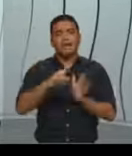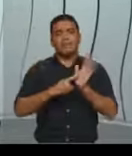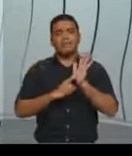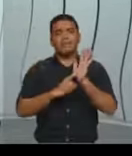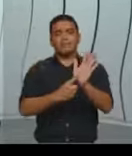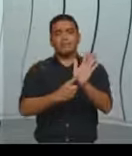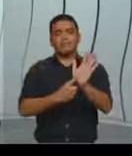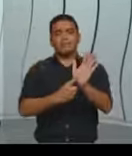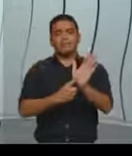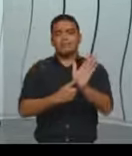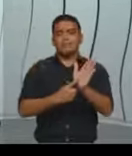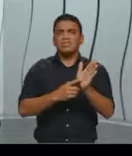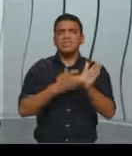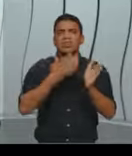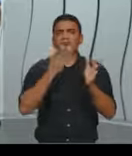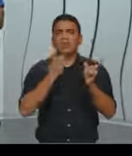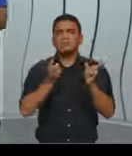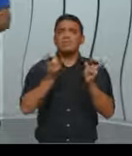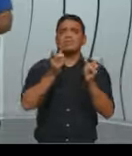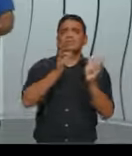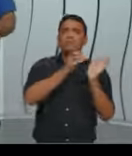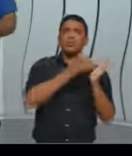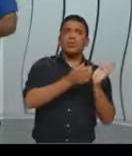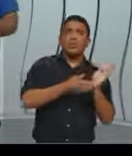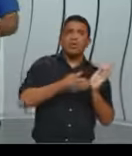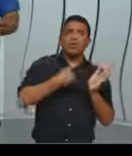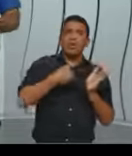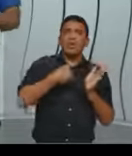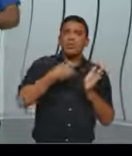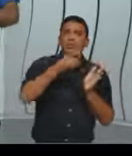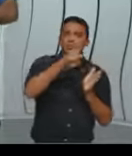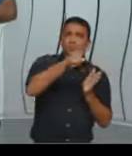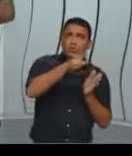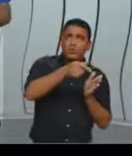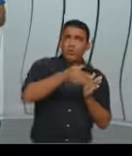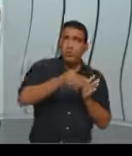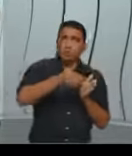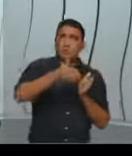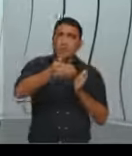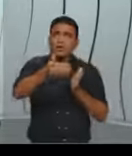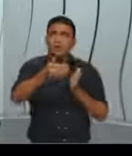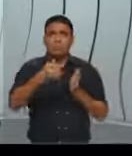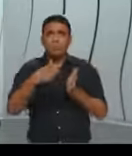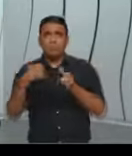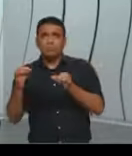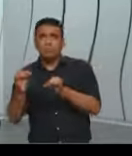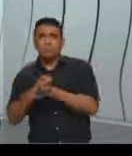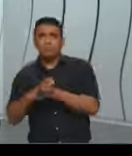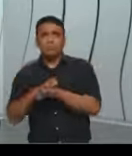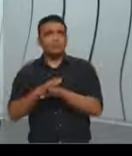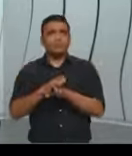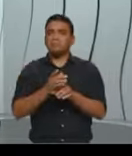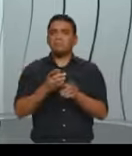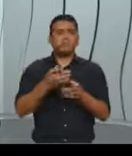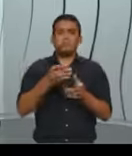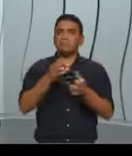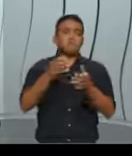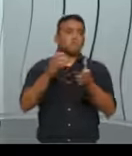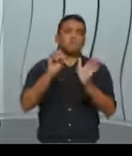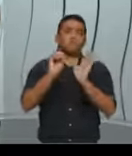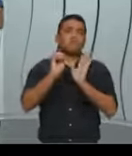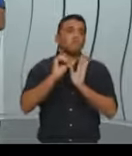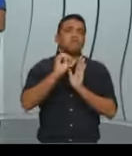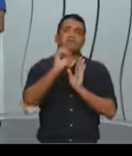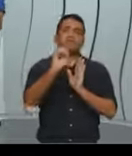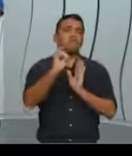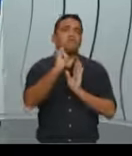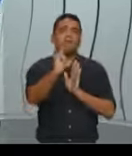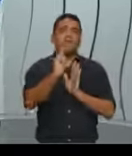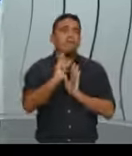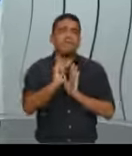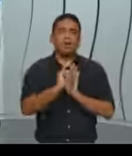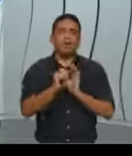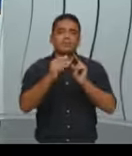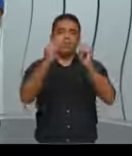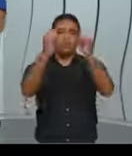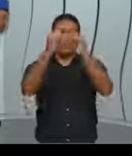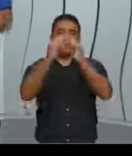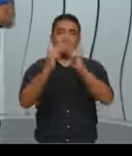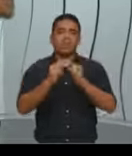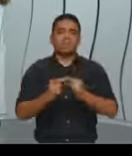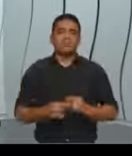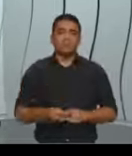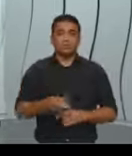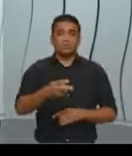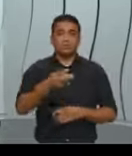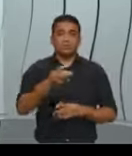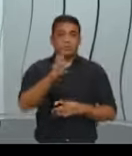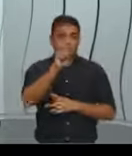deles? Não. Você começa, eu termino. Eu termino, você começa. Não está falando disso. Então é um tipo de combinação. Quantas pessoas